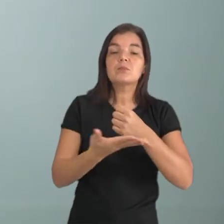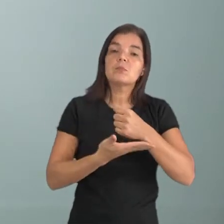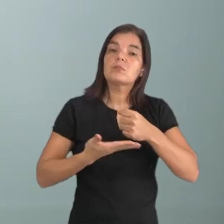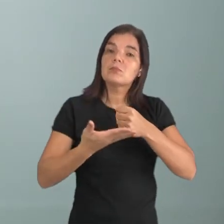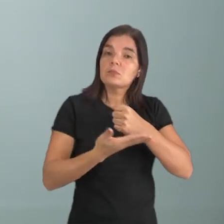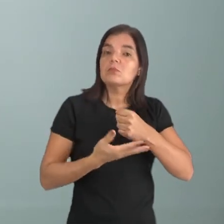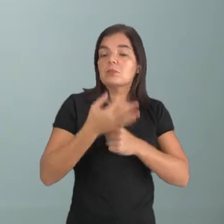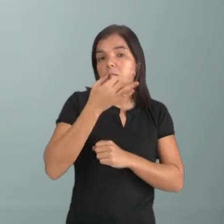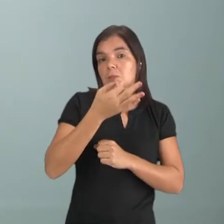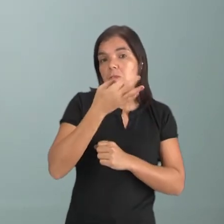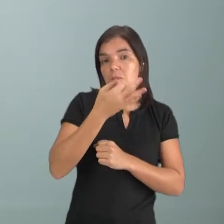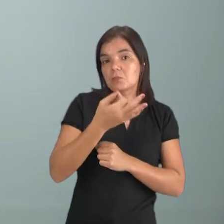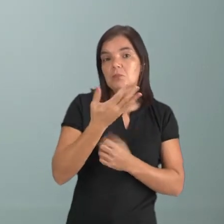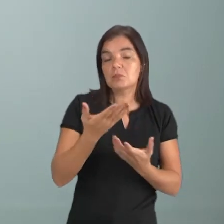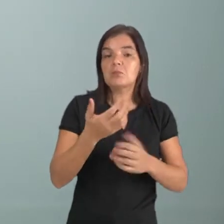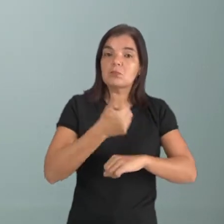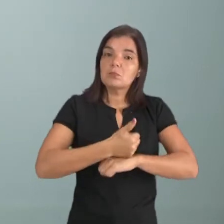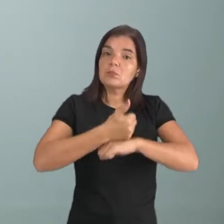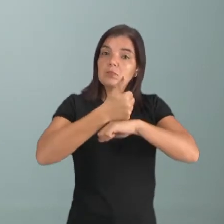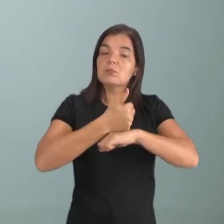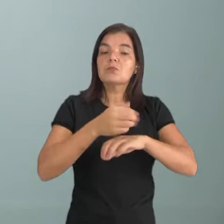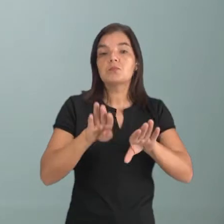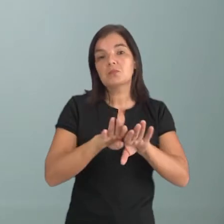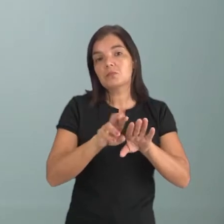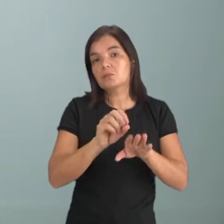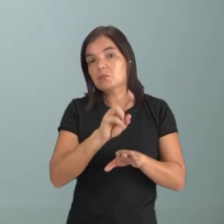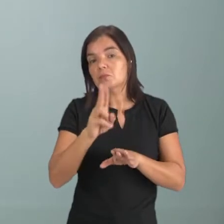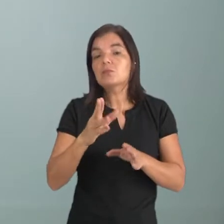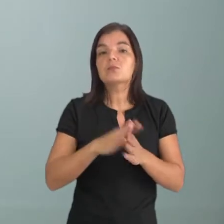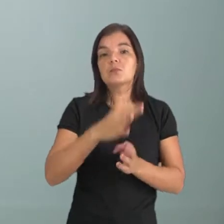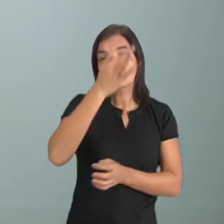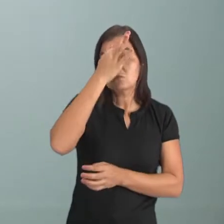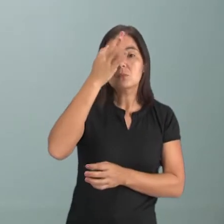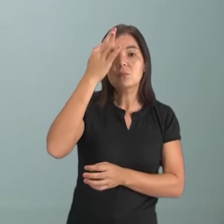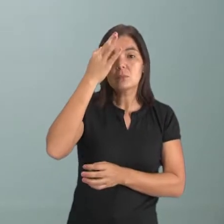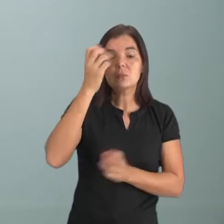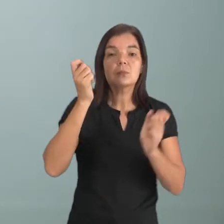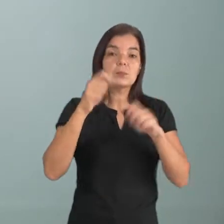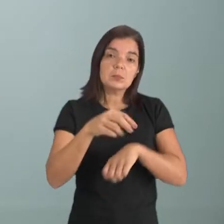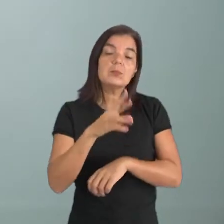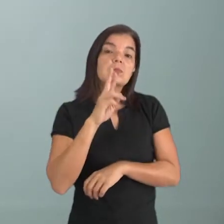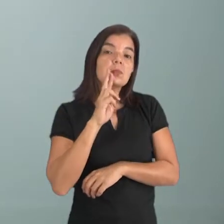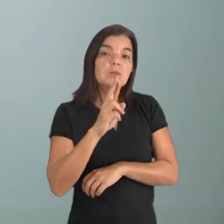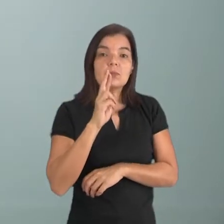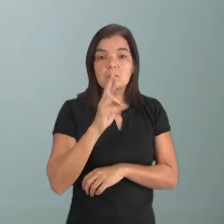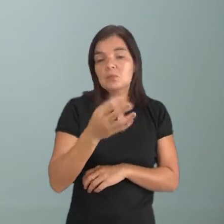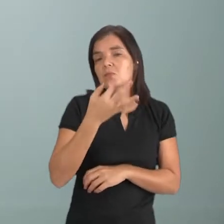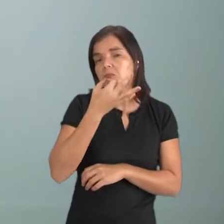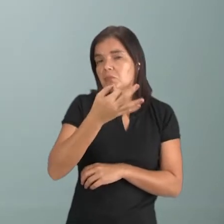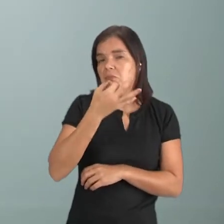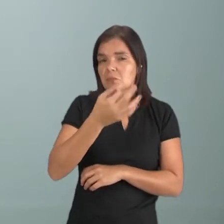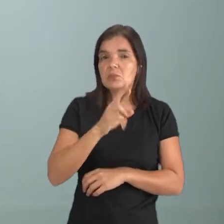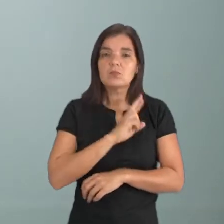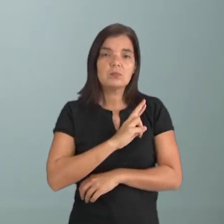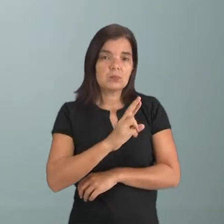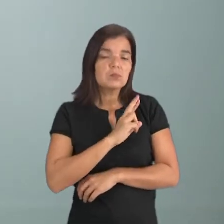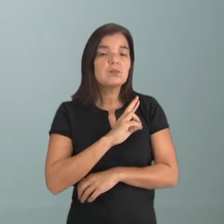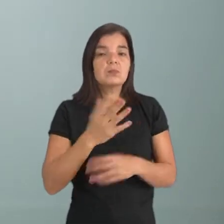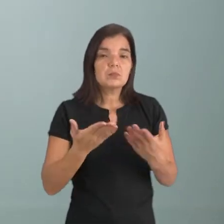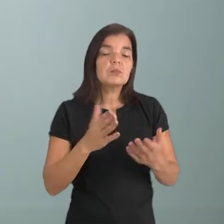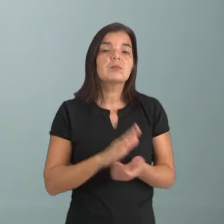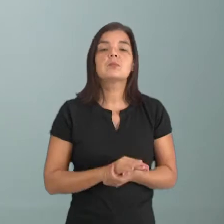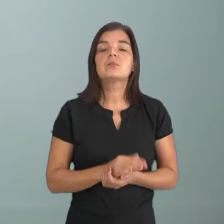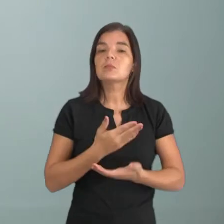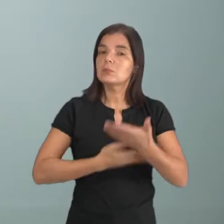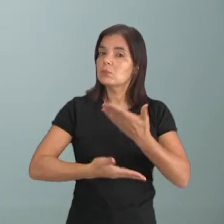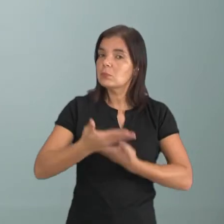baseado na opinião de um líder ou de um filósofo para criticar a sociedade, criticar uma religião. Então,